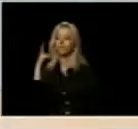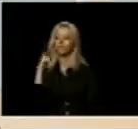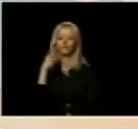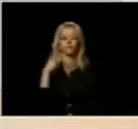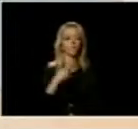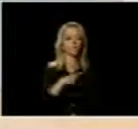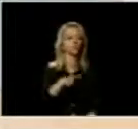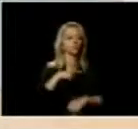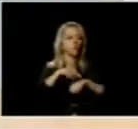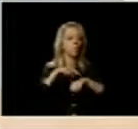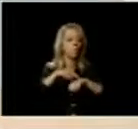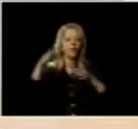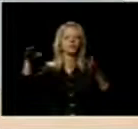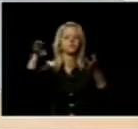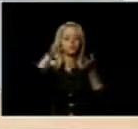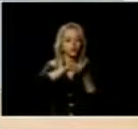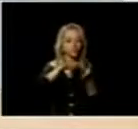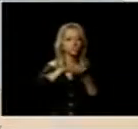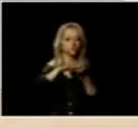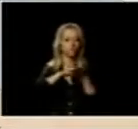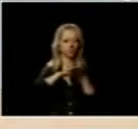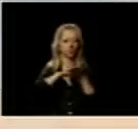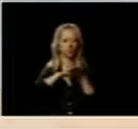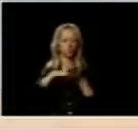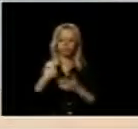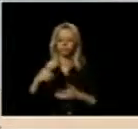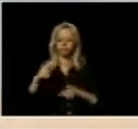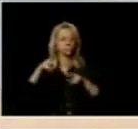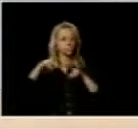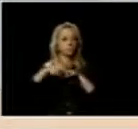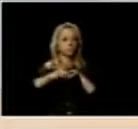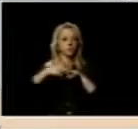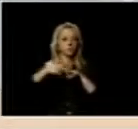lá. E aí ele olhou assim,